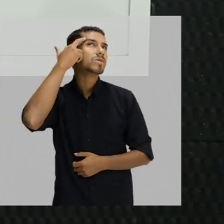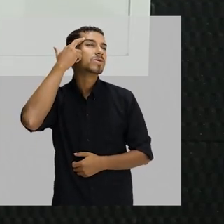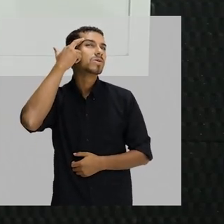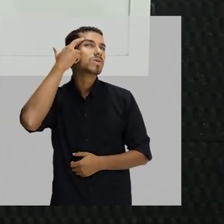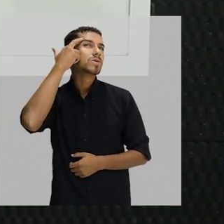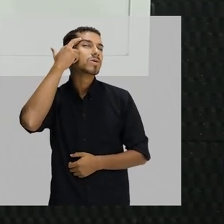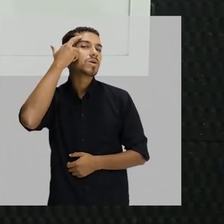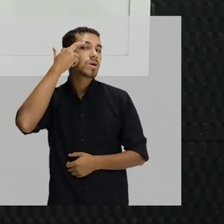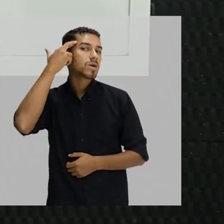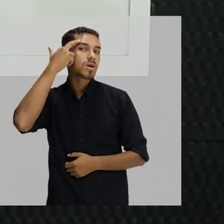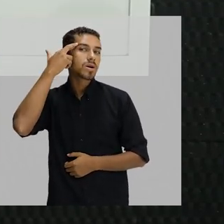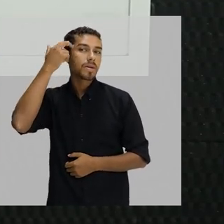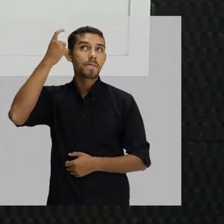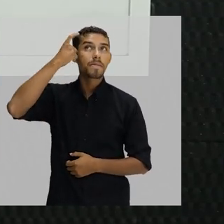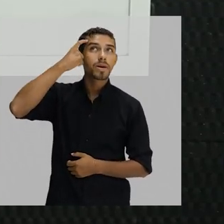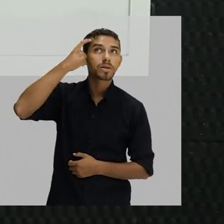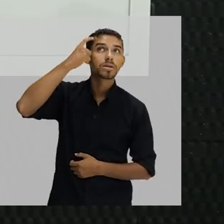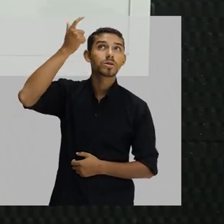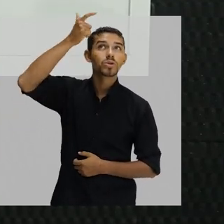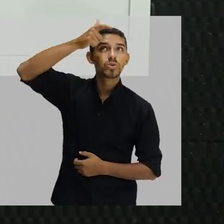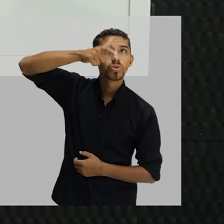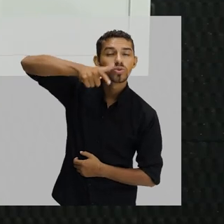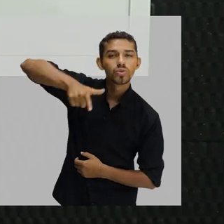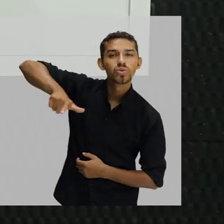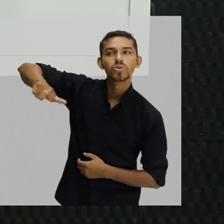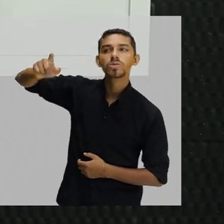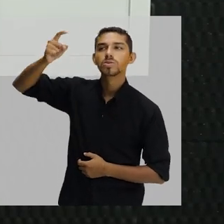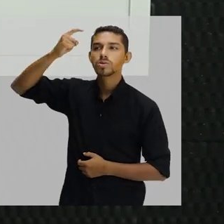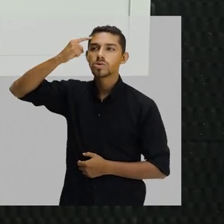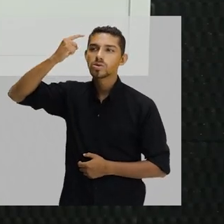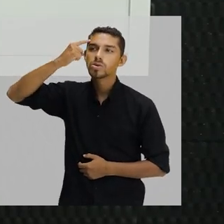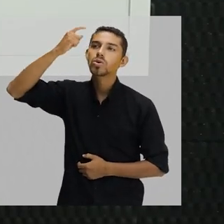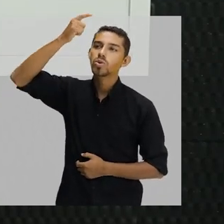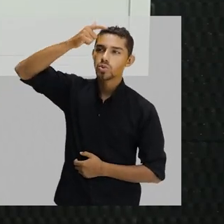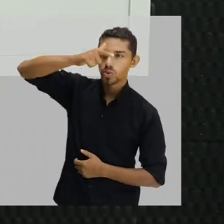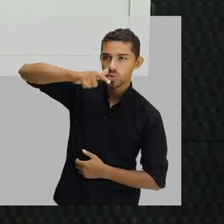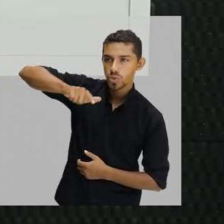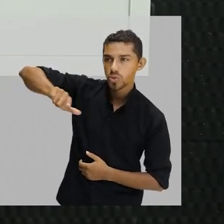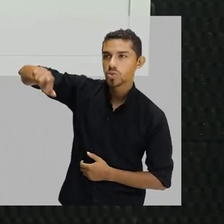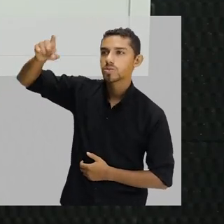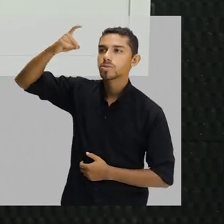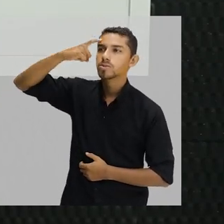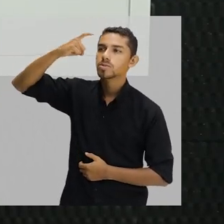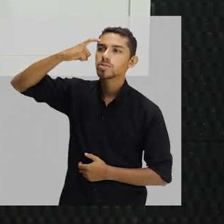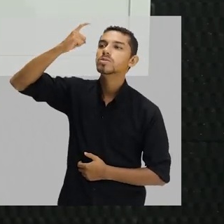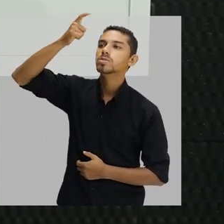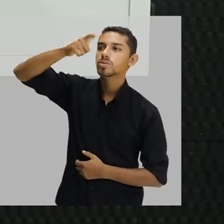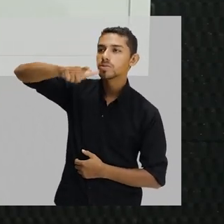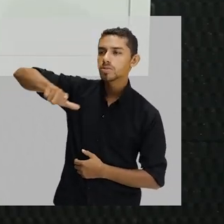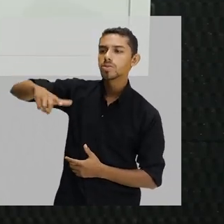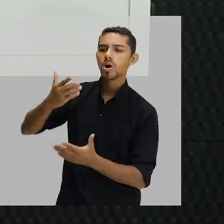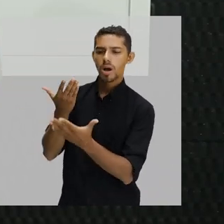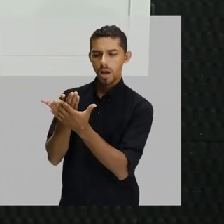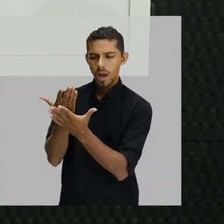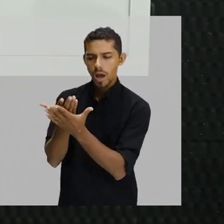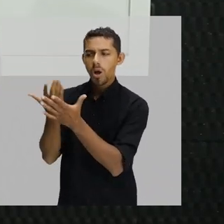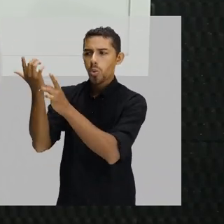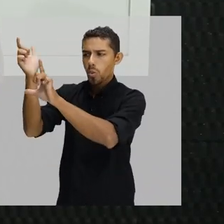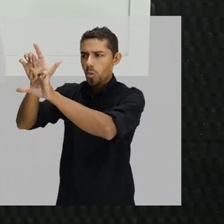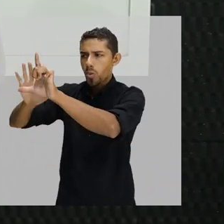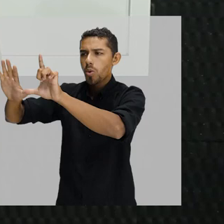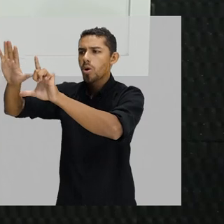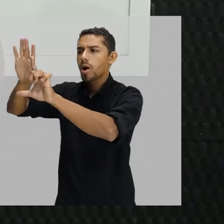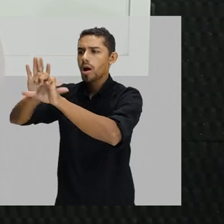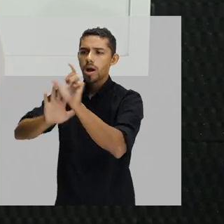lembre, repensar, pensar mais uma vez. Nós já temos aulas aqui na plataforma sobre a